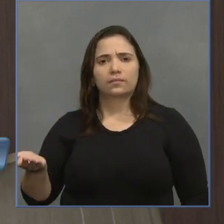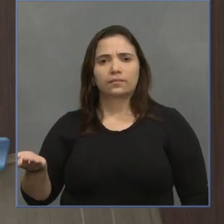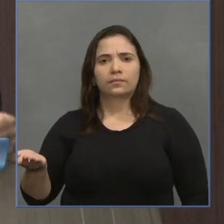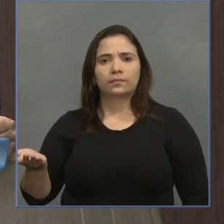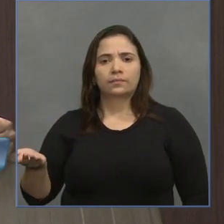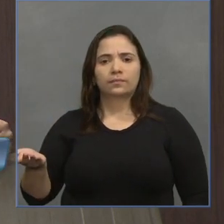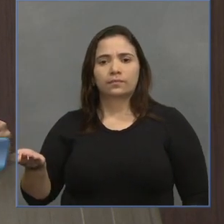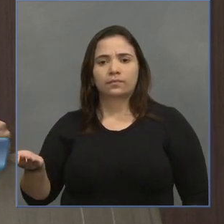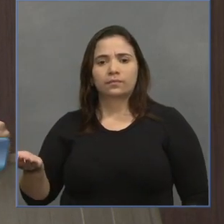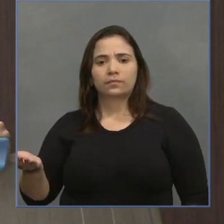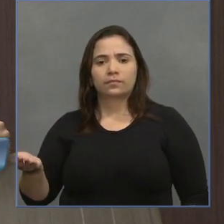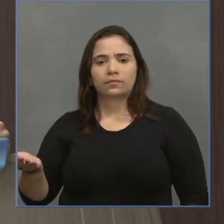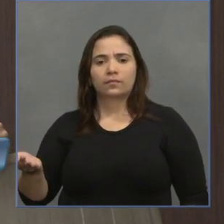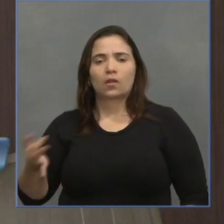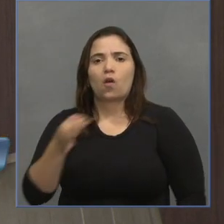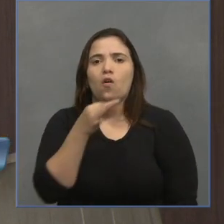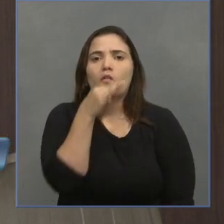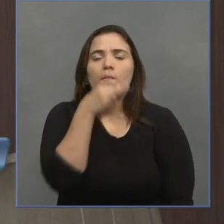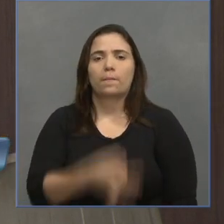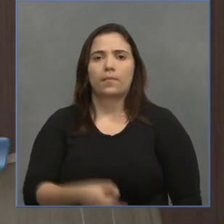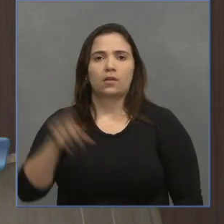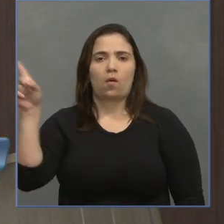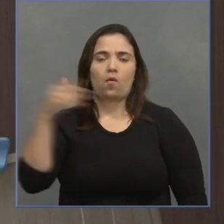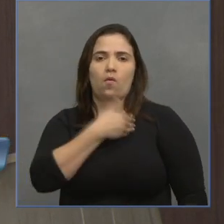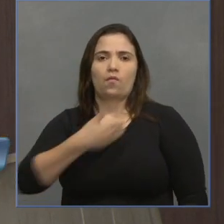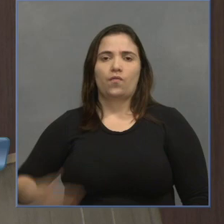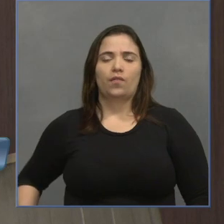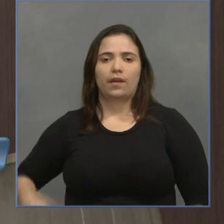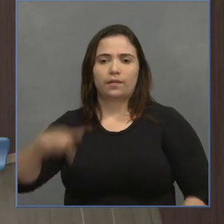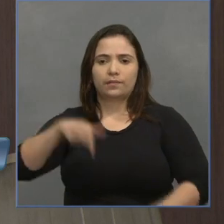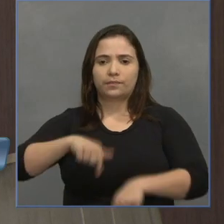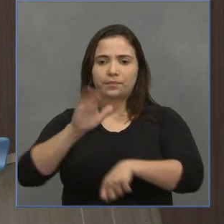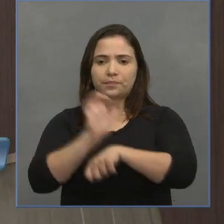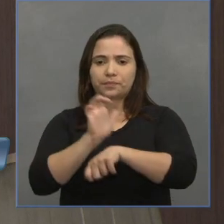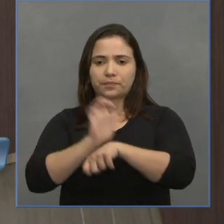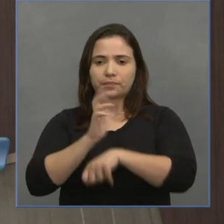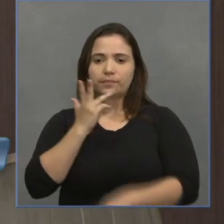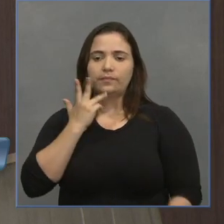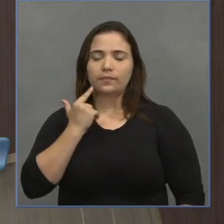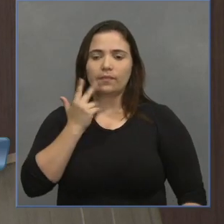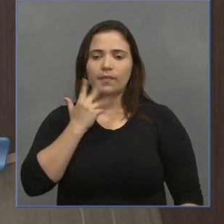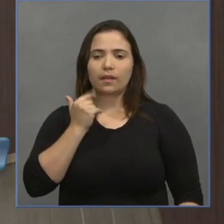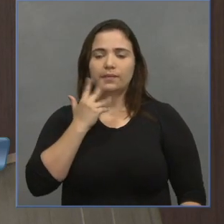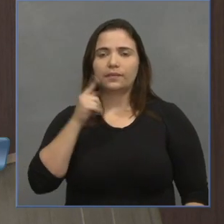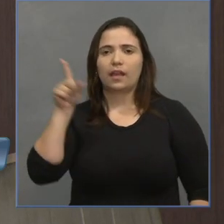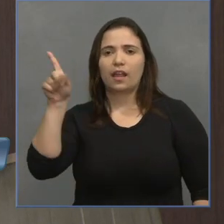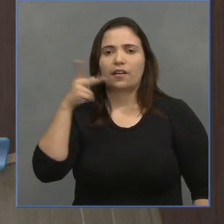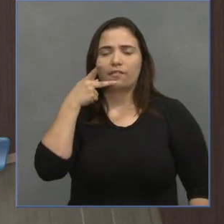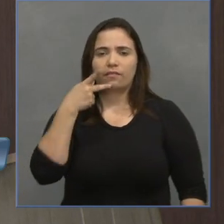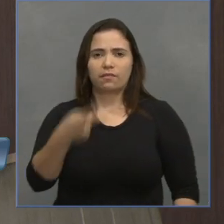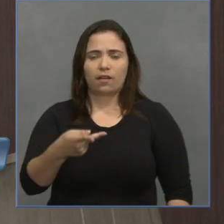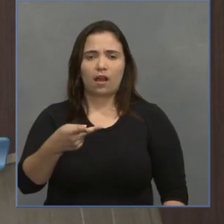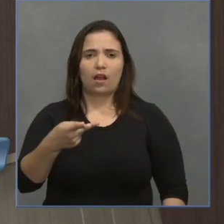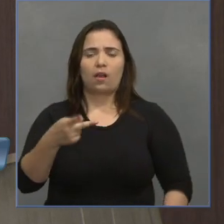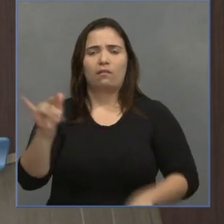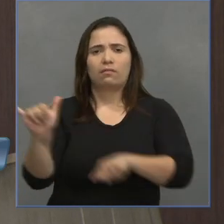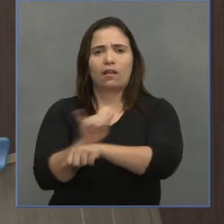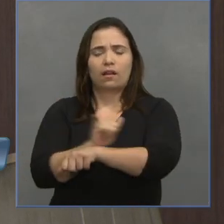a visão do governo do Estado quando ele atrai saídas muito robustas para a indústria,